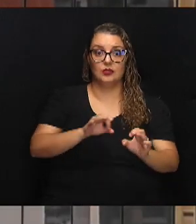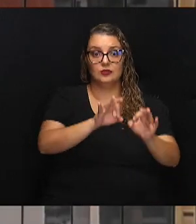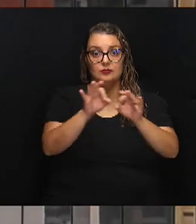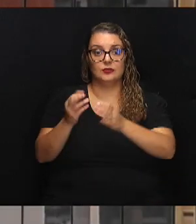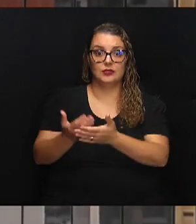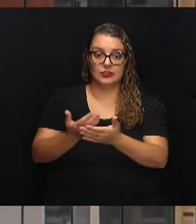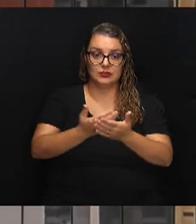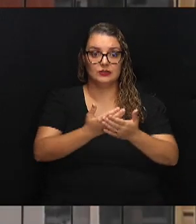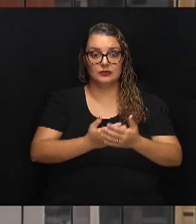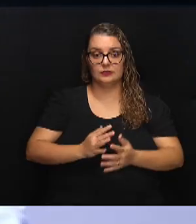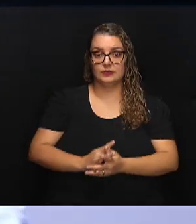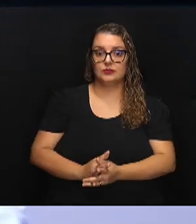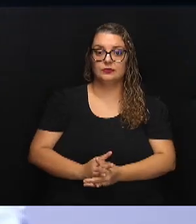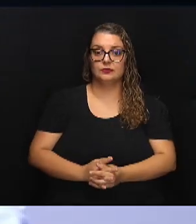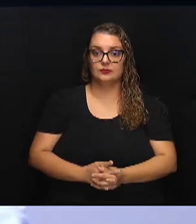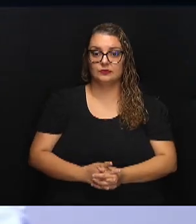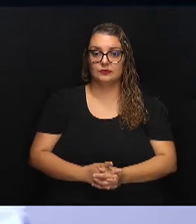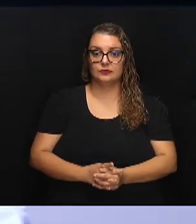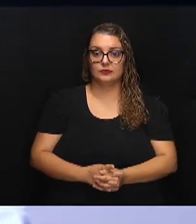estudo.